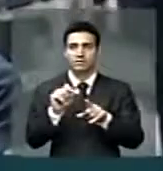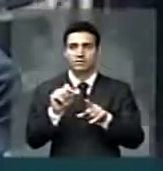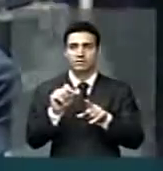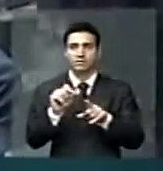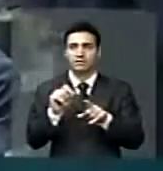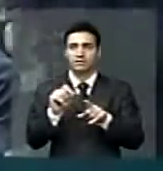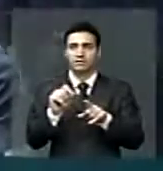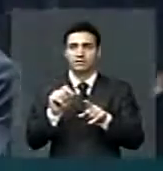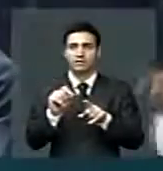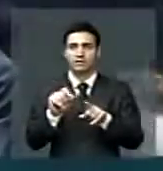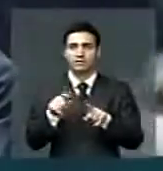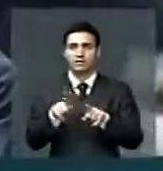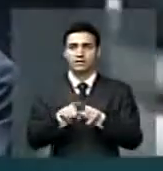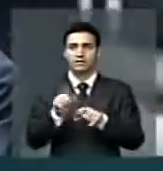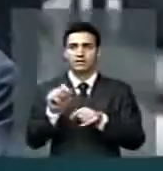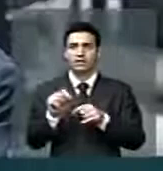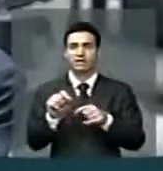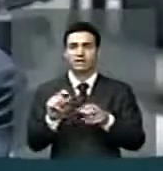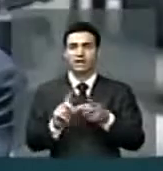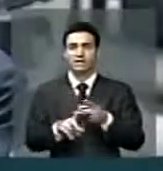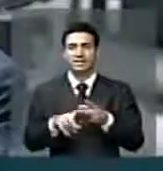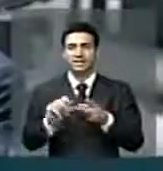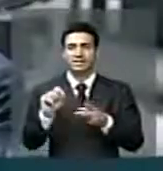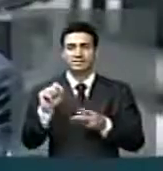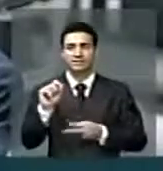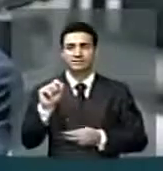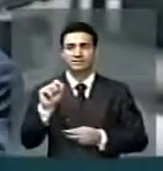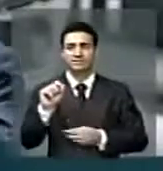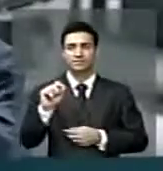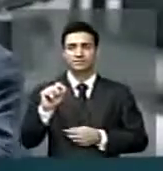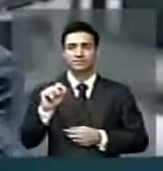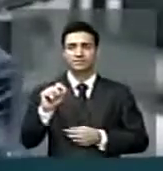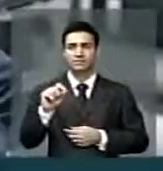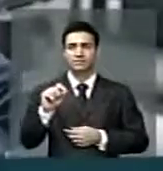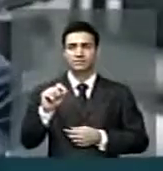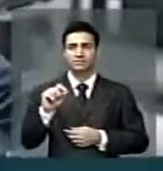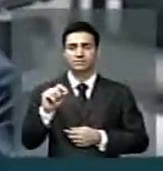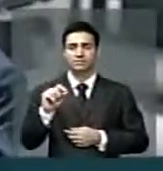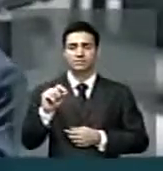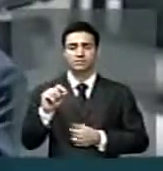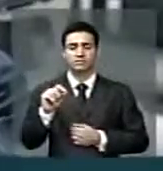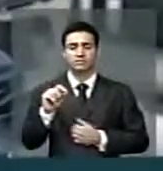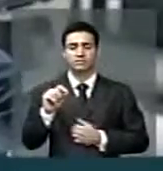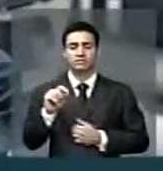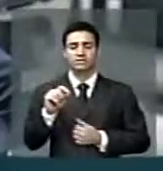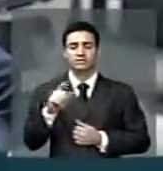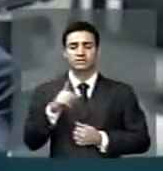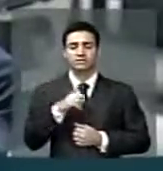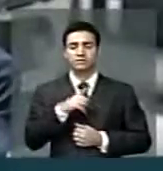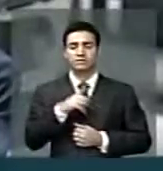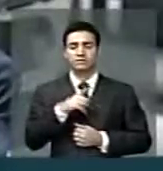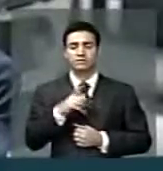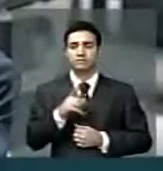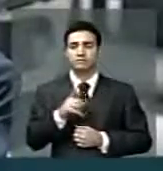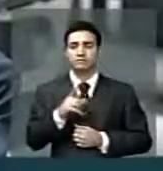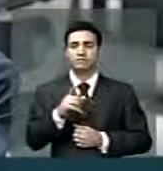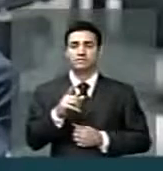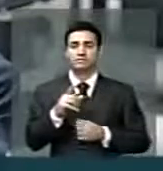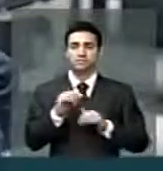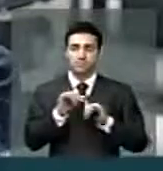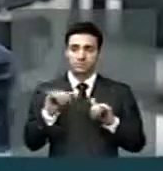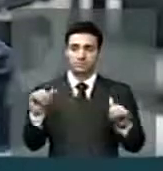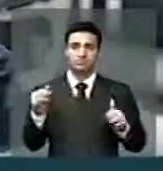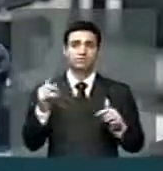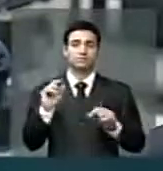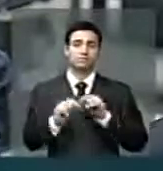executiva do pessoal do Rio de Janeiro em relação ao caso que ganha devidamente as manchetes